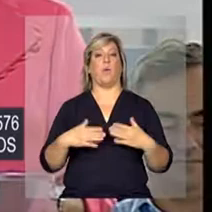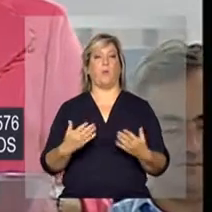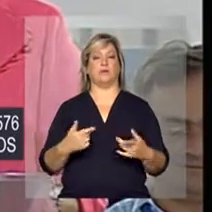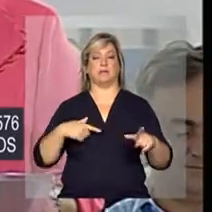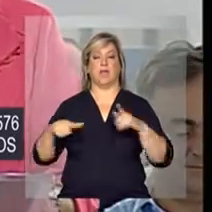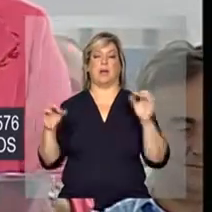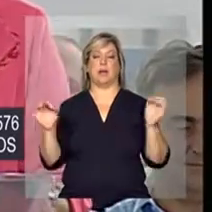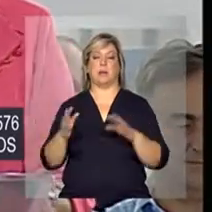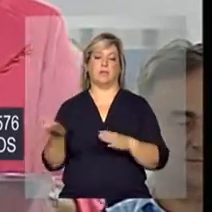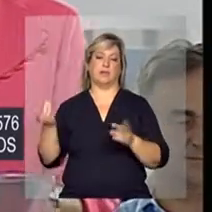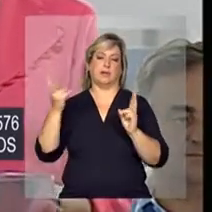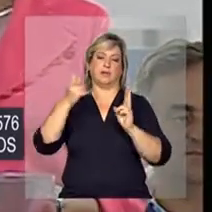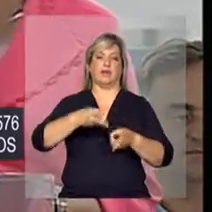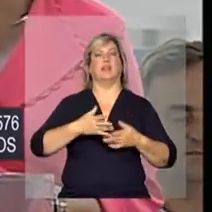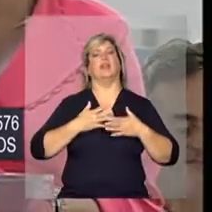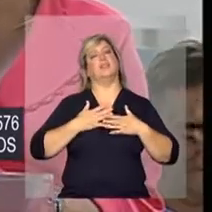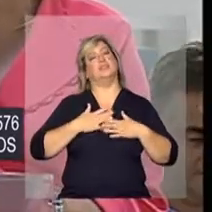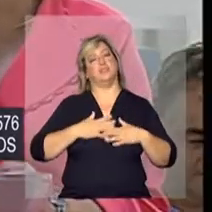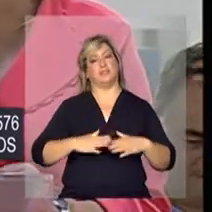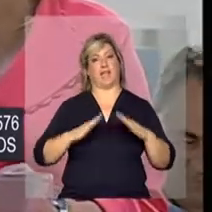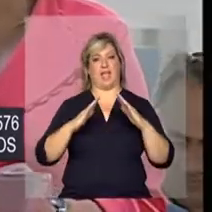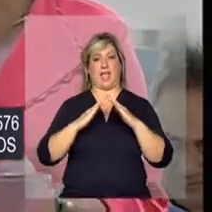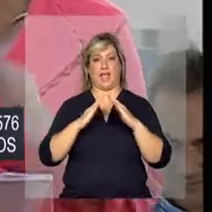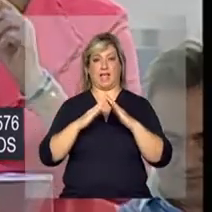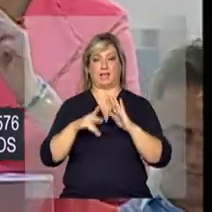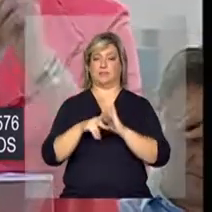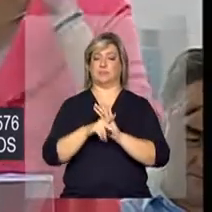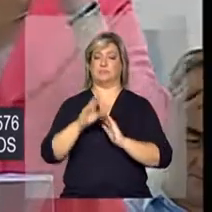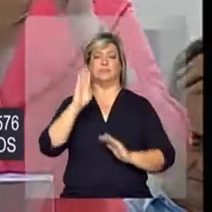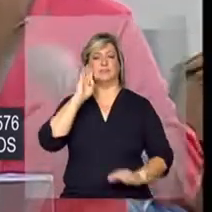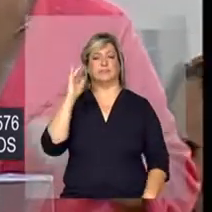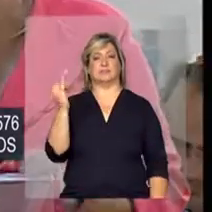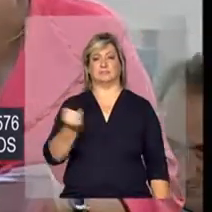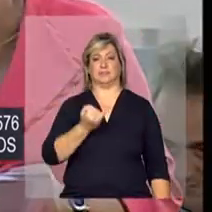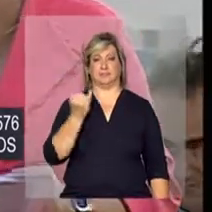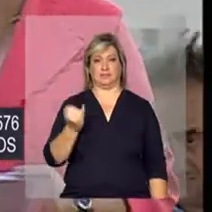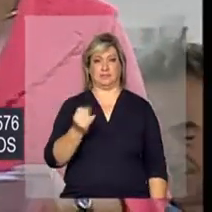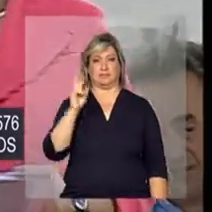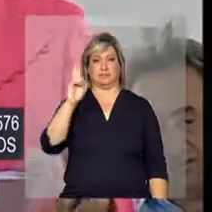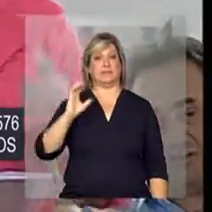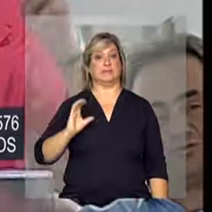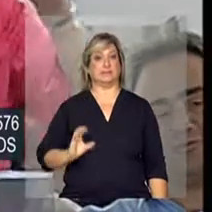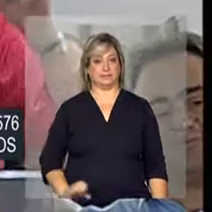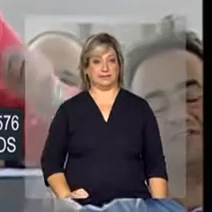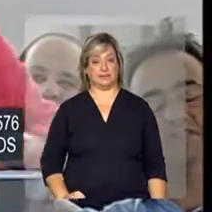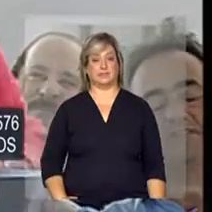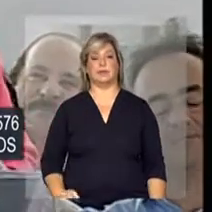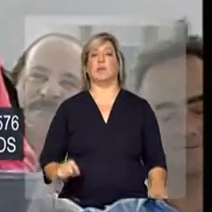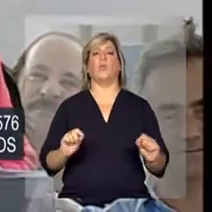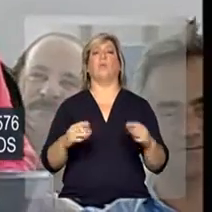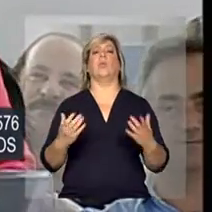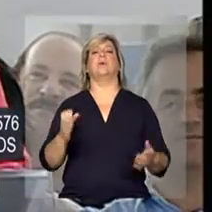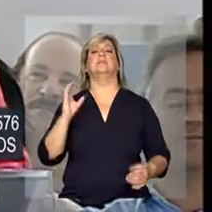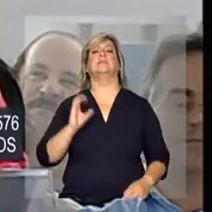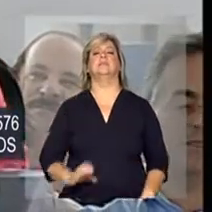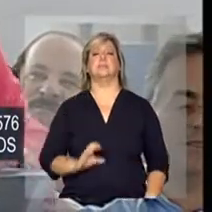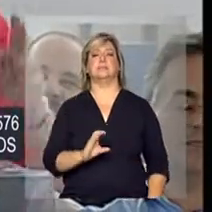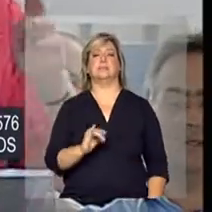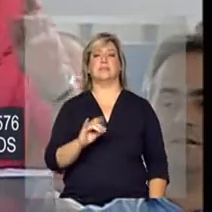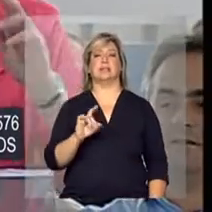descansa, a casa também representa cidadania. E o que é